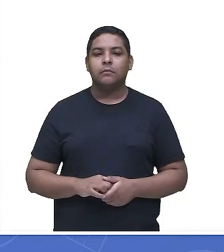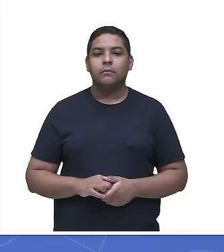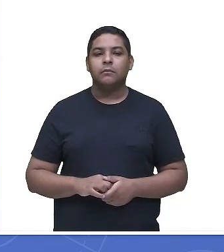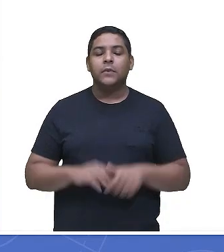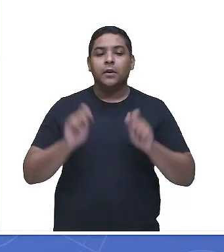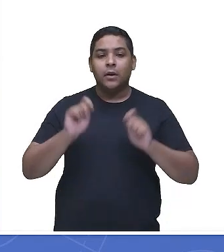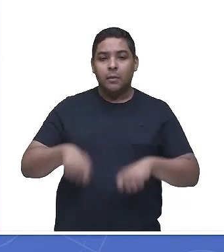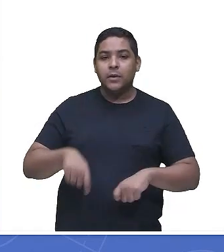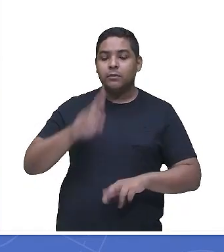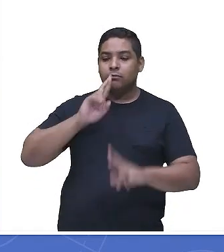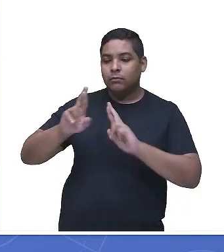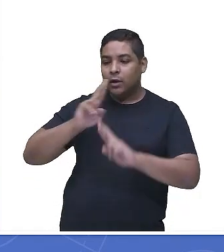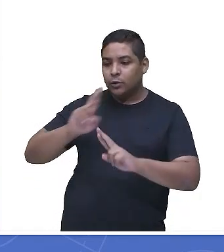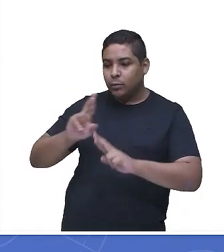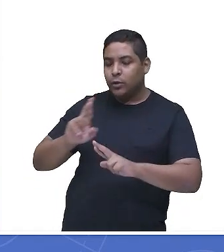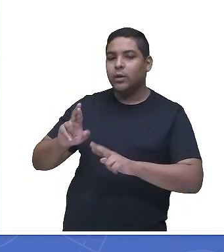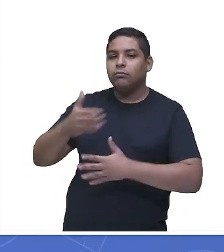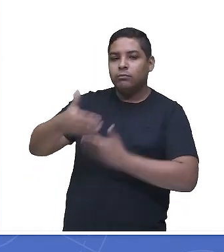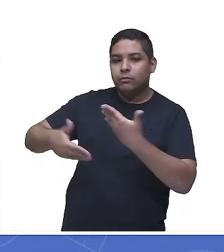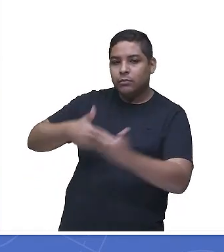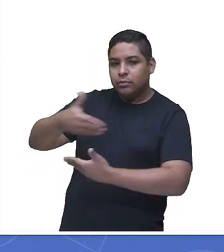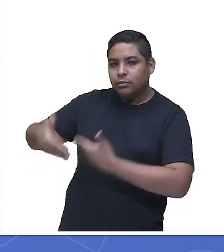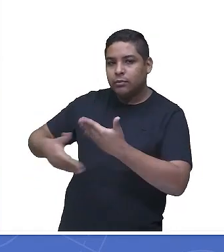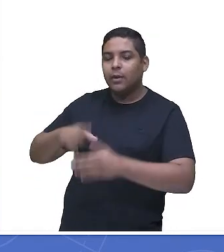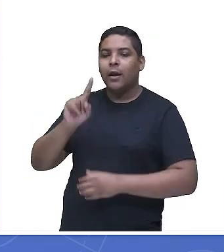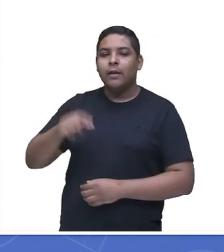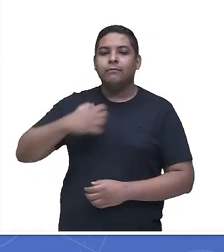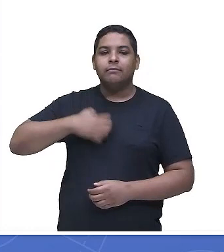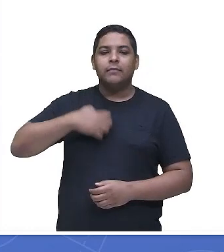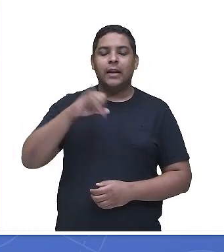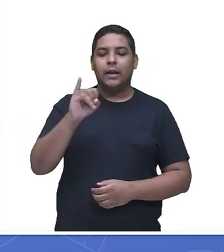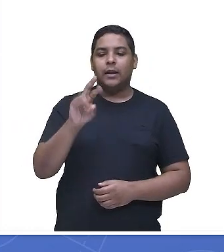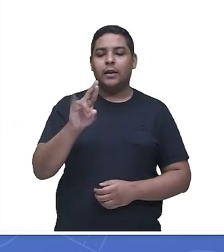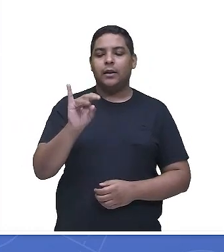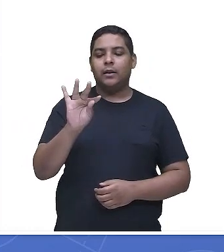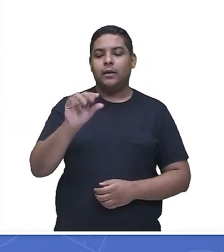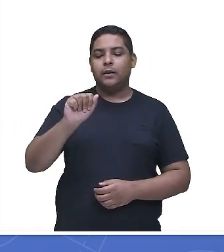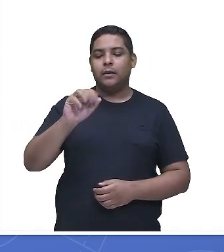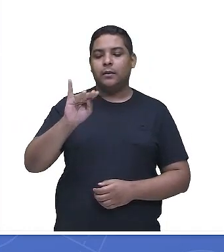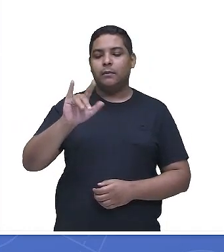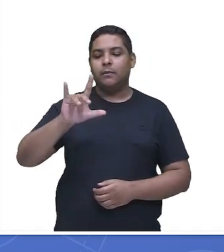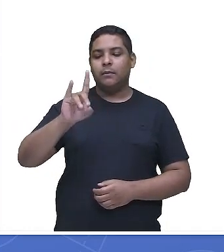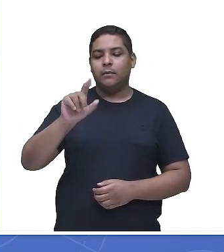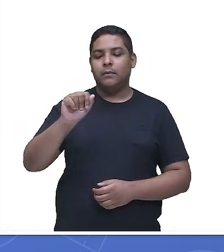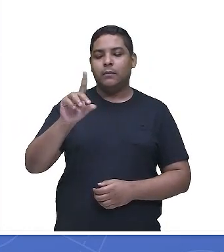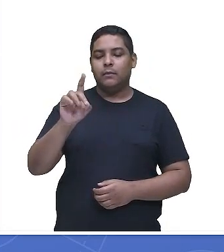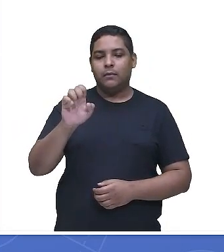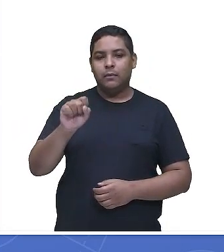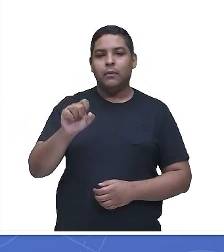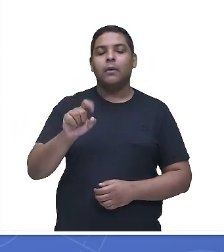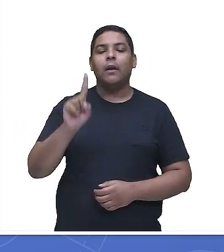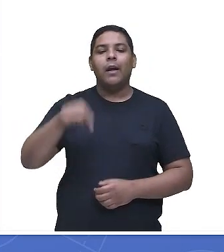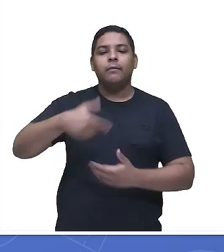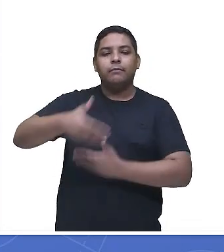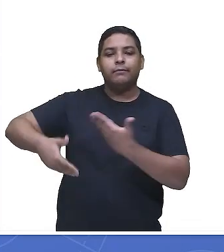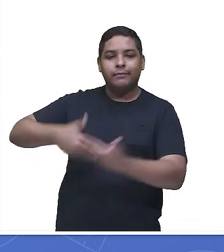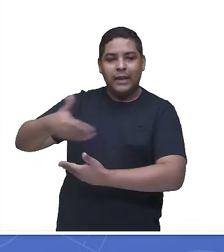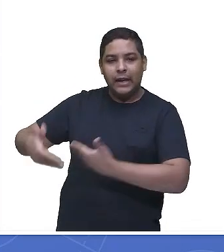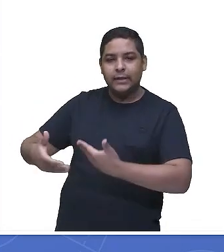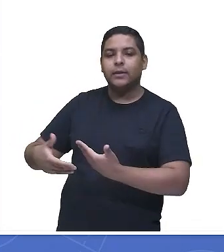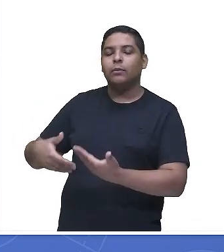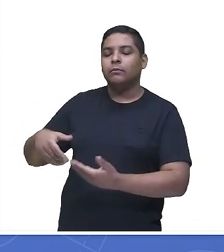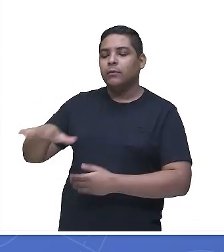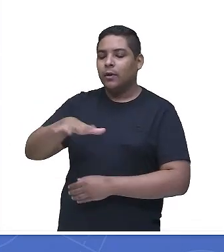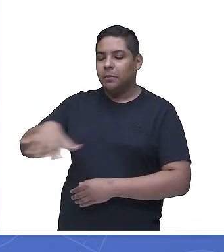a estímulos é irritabilidade. Lembra que eu falei pra você que eu entro no... Lá no 350 tá super frio, não é? E é